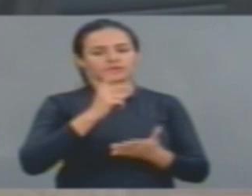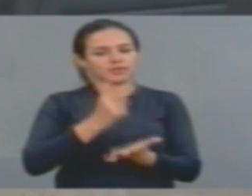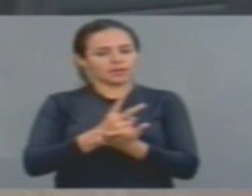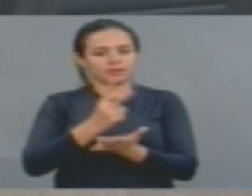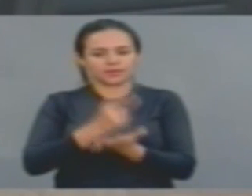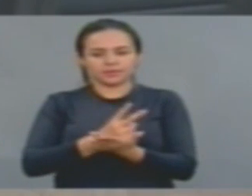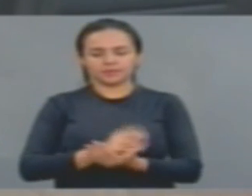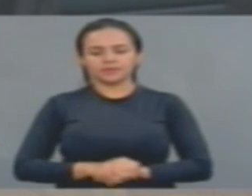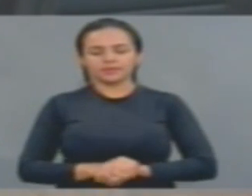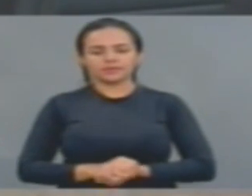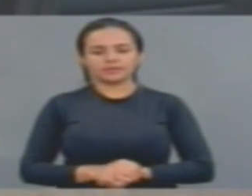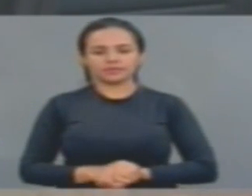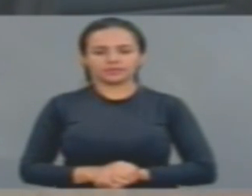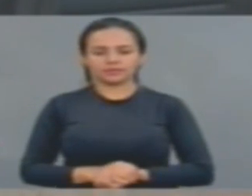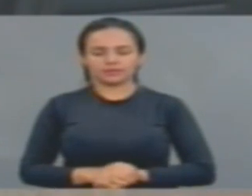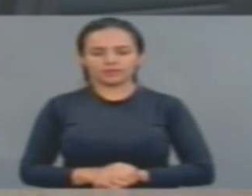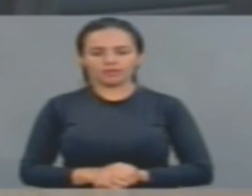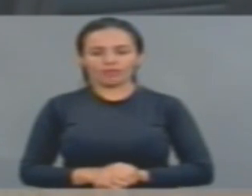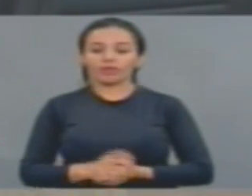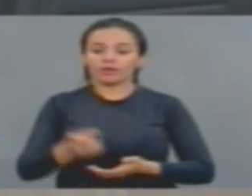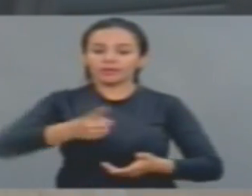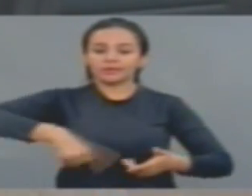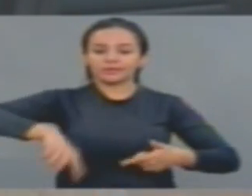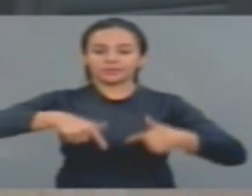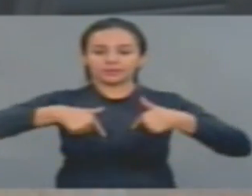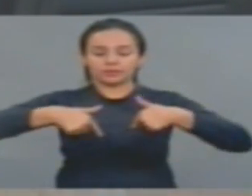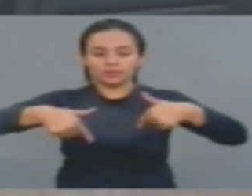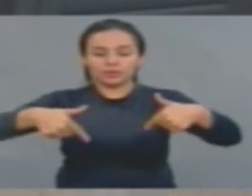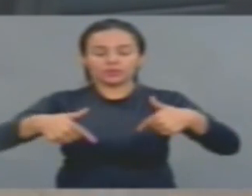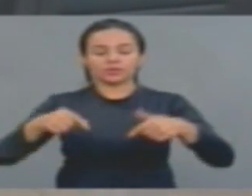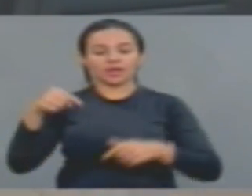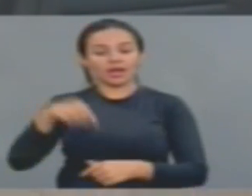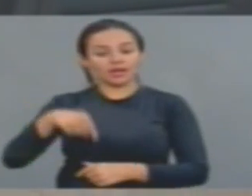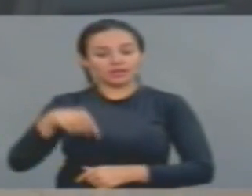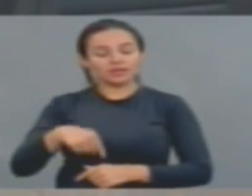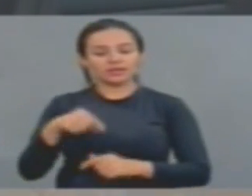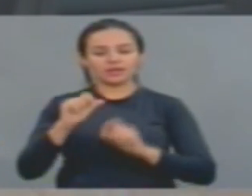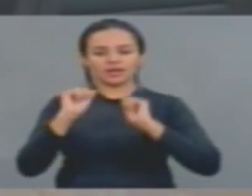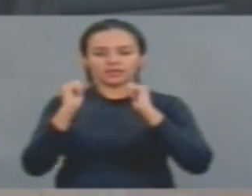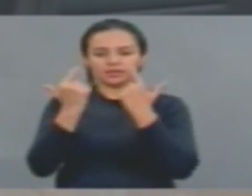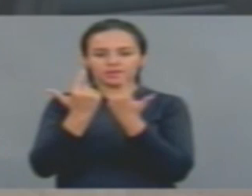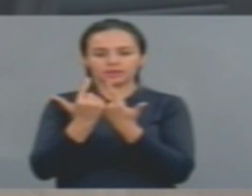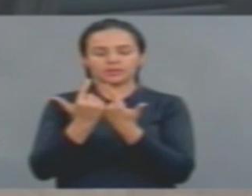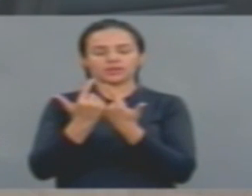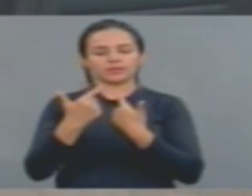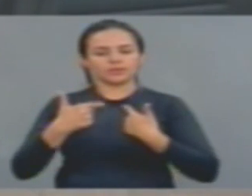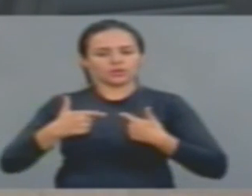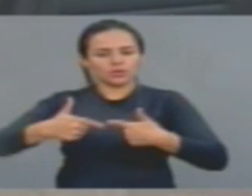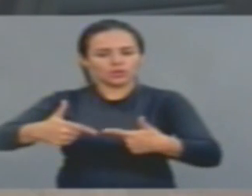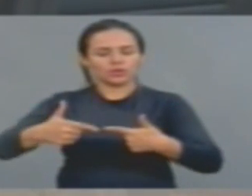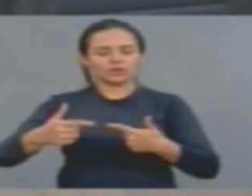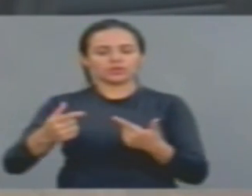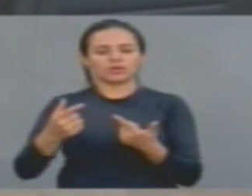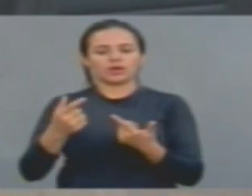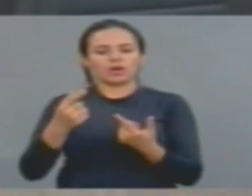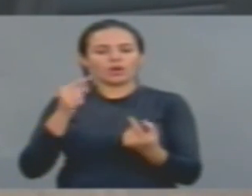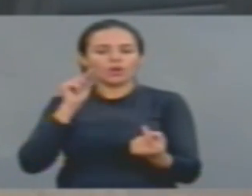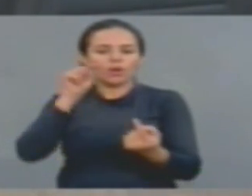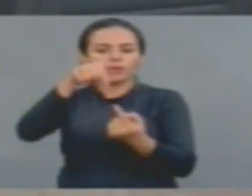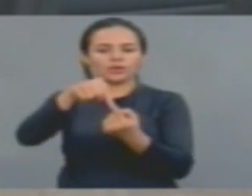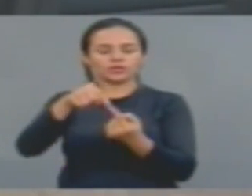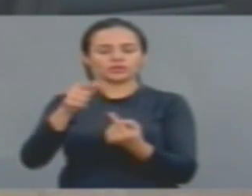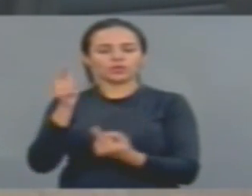nossa busca para que nós possamos, nessa casa, buscar ter propostas concretas